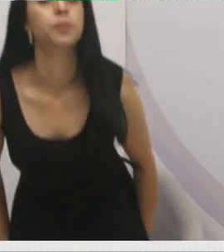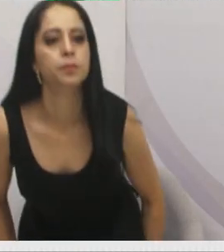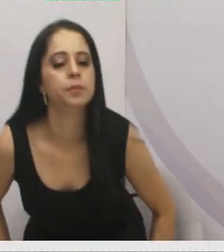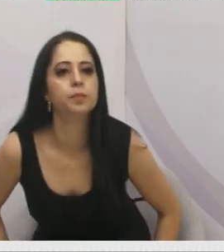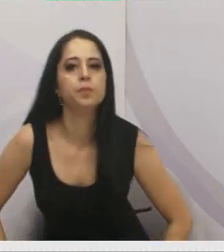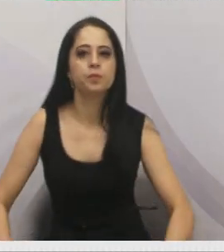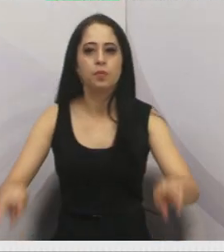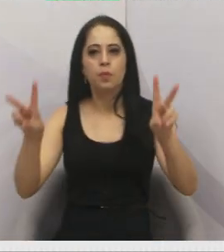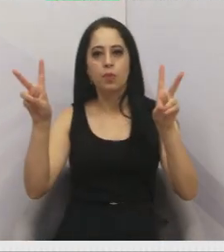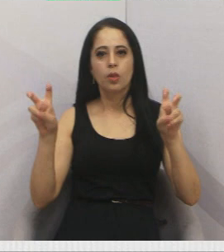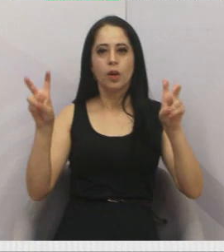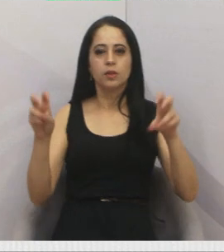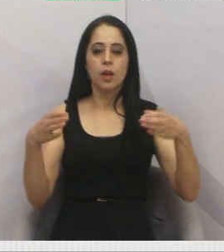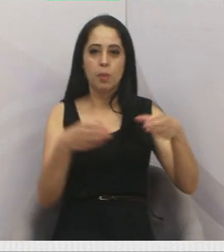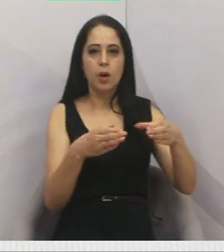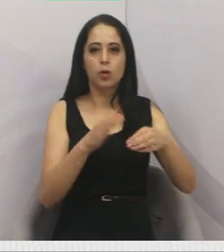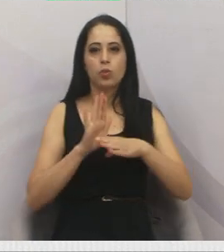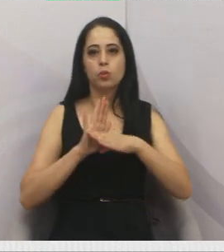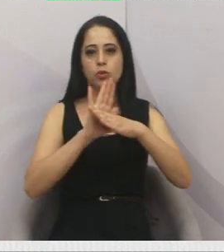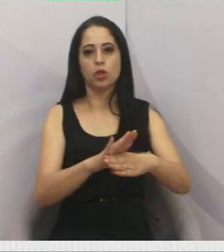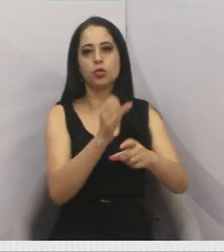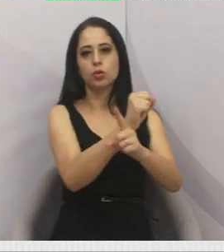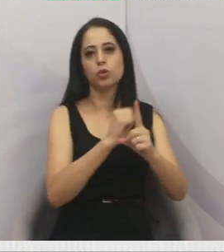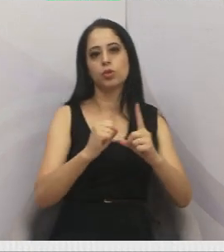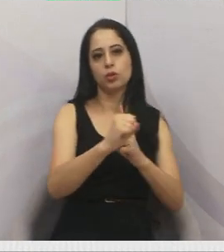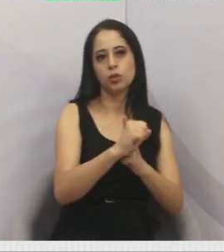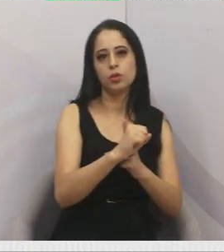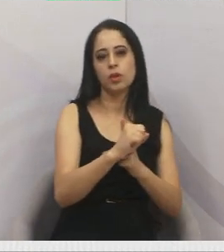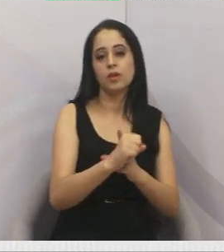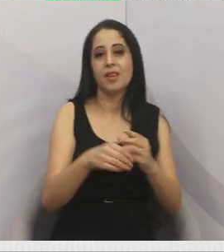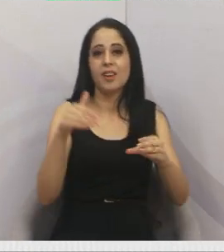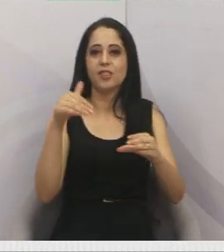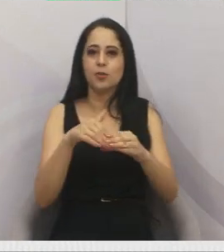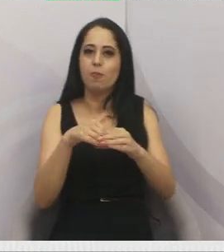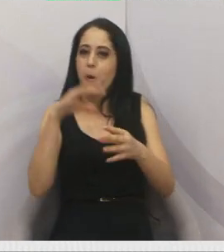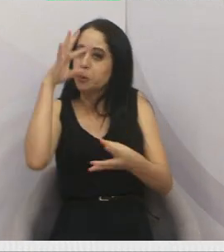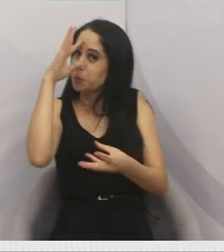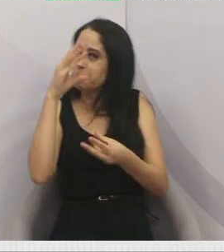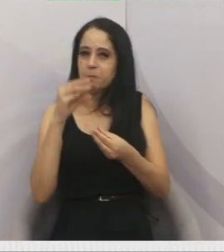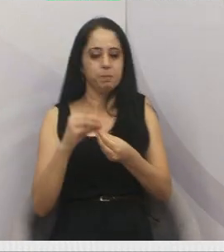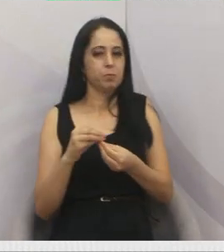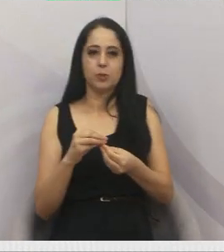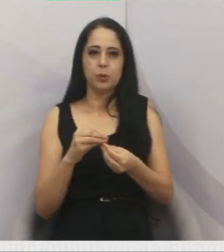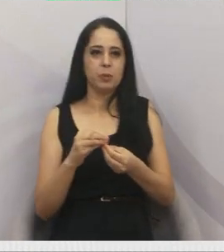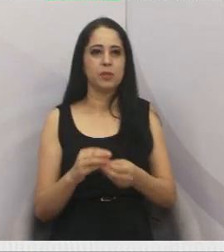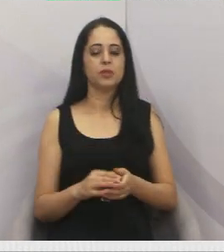Segmento movimentos populares, um voto inconclusivo.